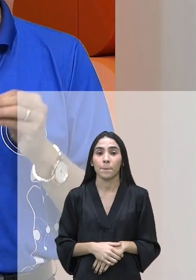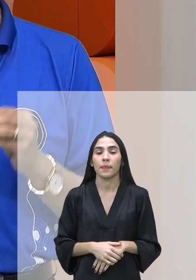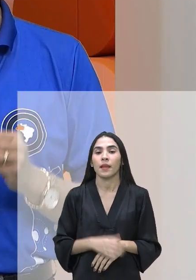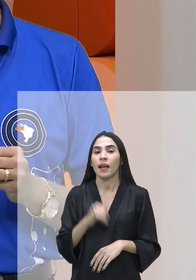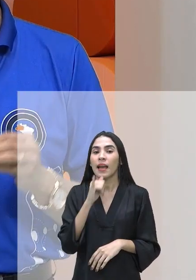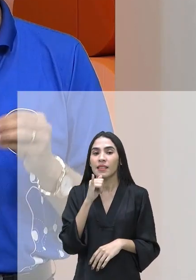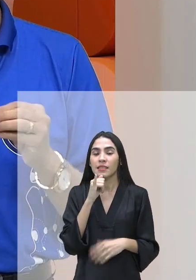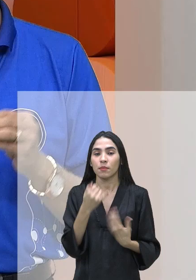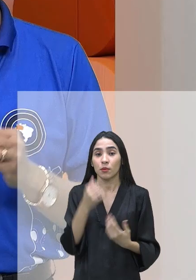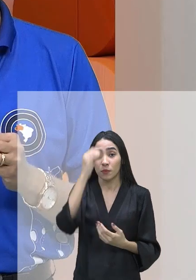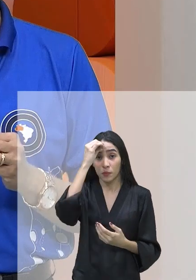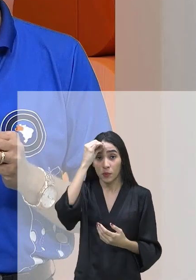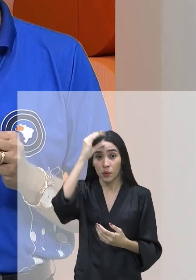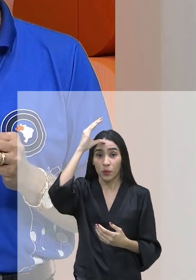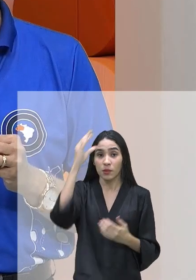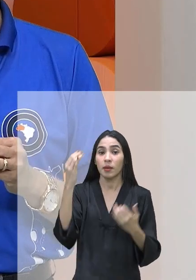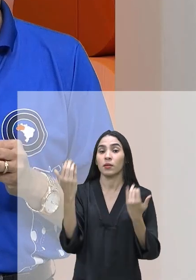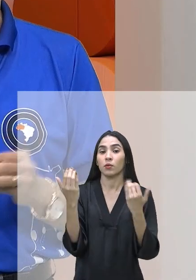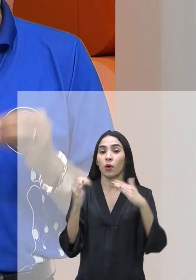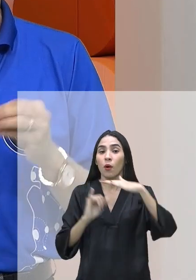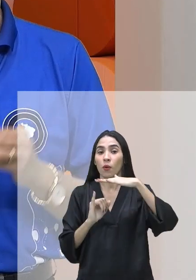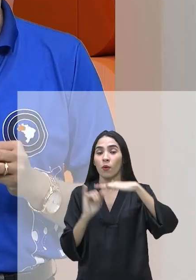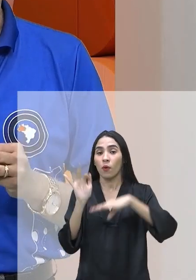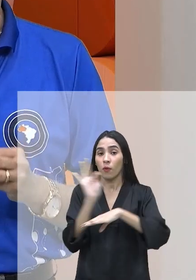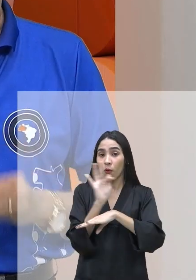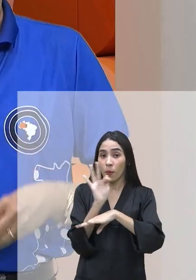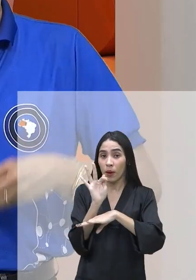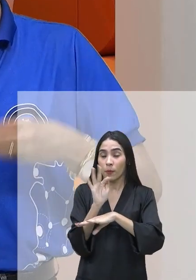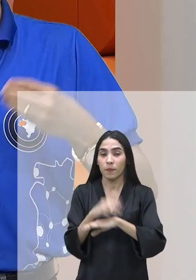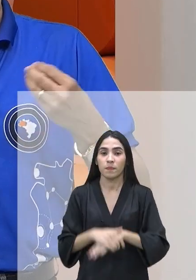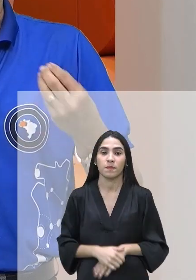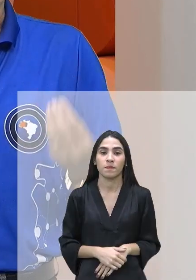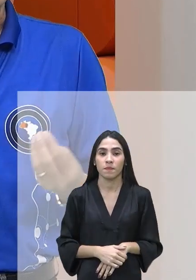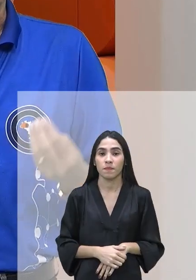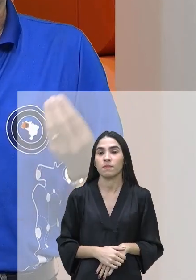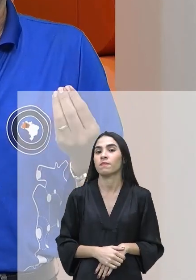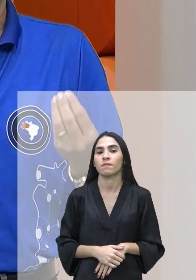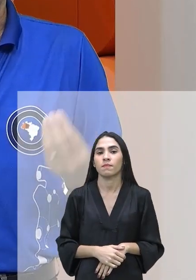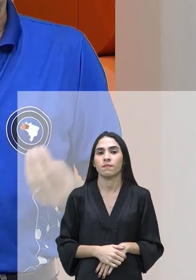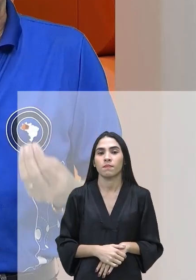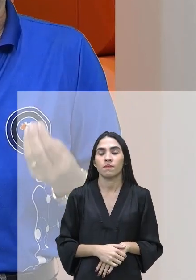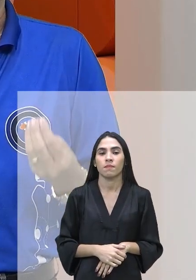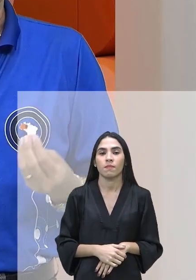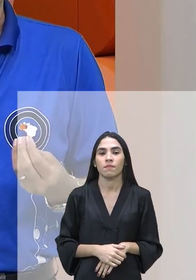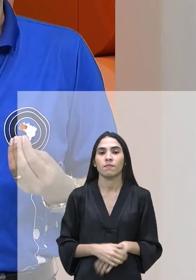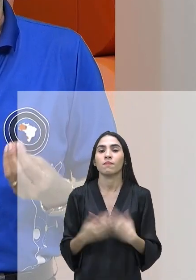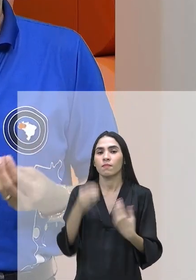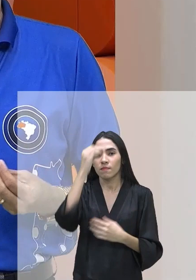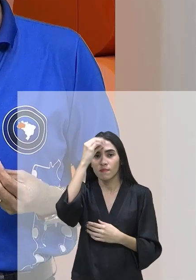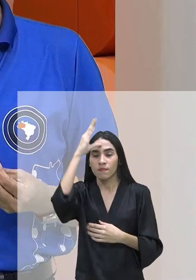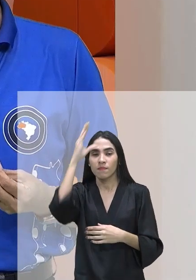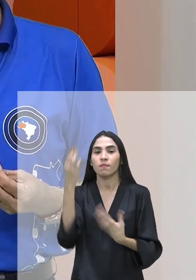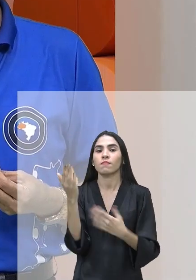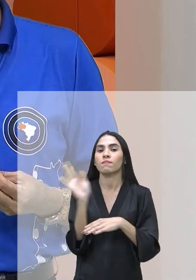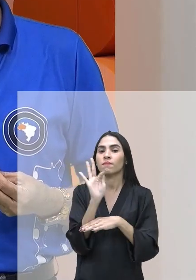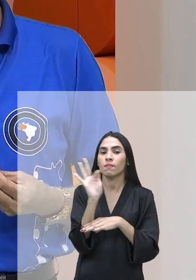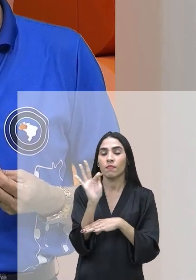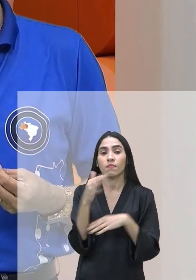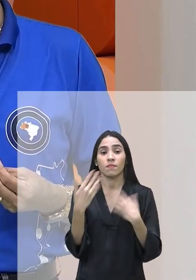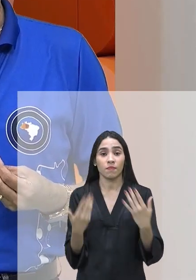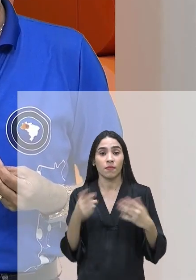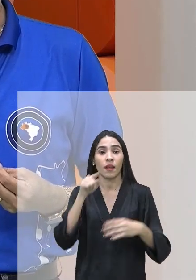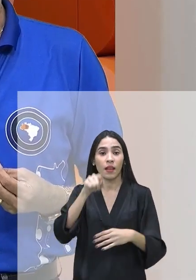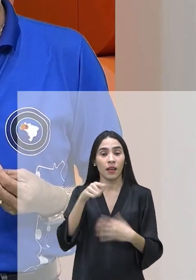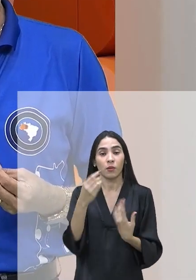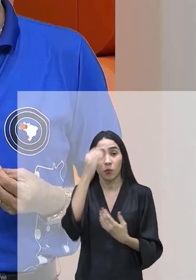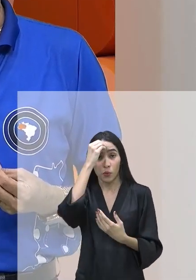o conhecimento formal. Mais uma vez, o que é o conhecimento formal? É o conhecimento que